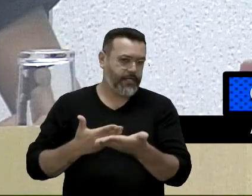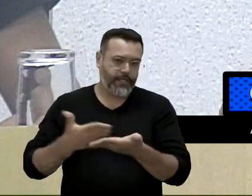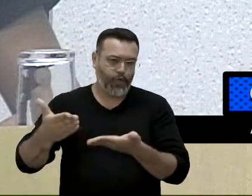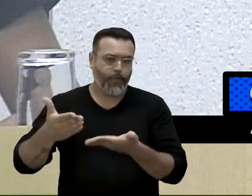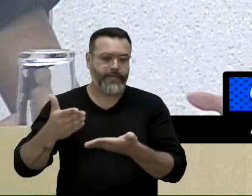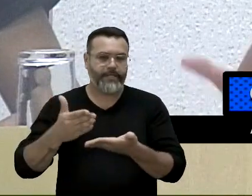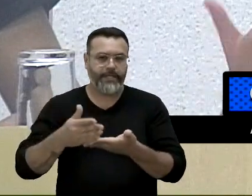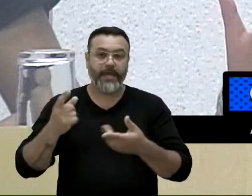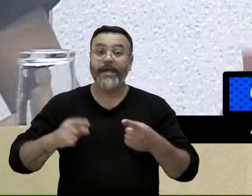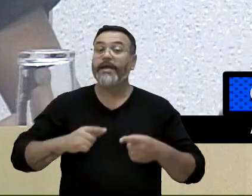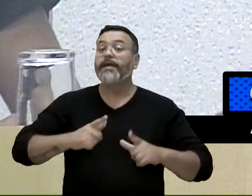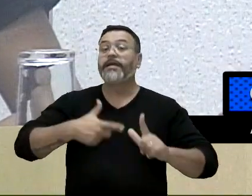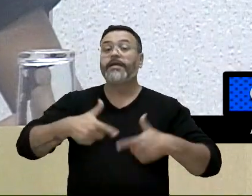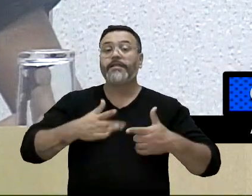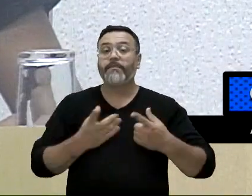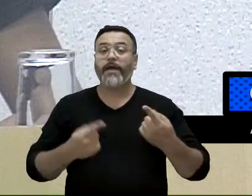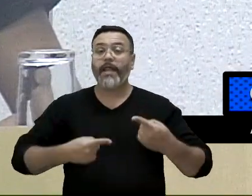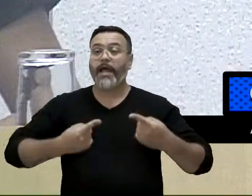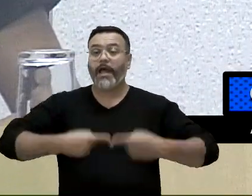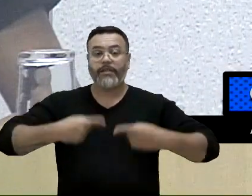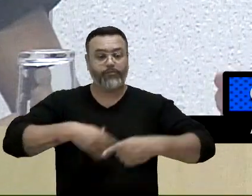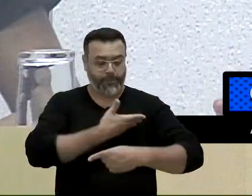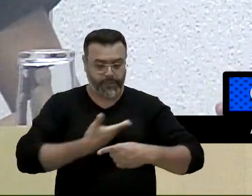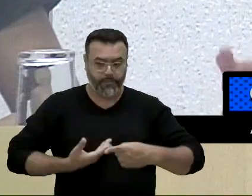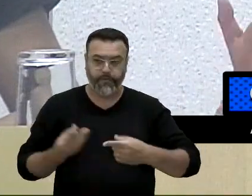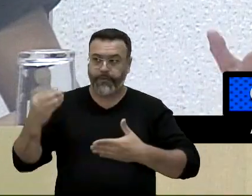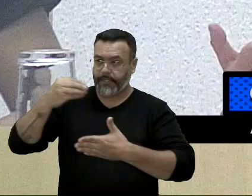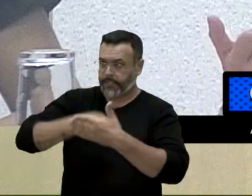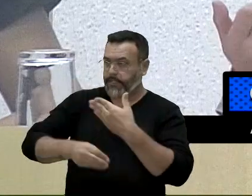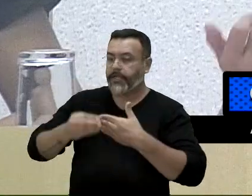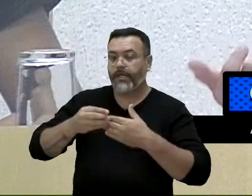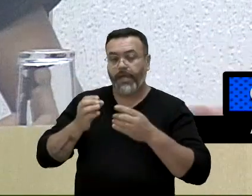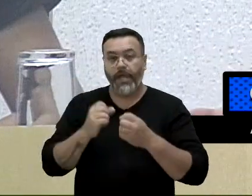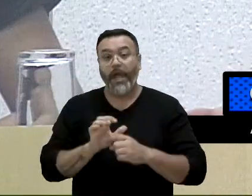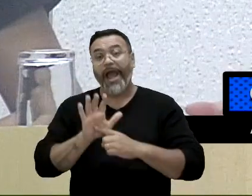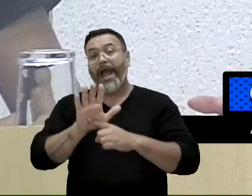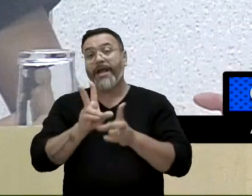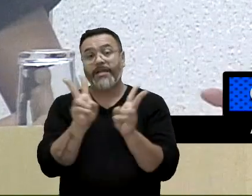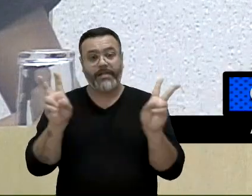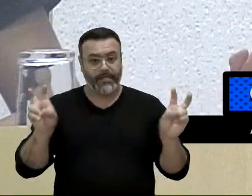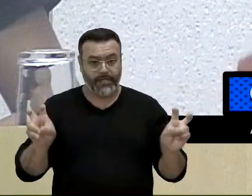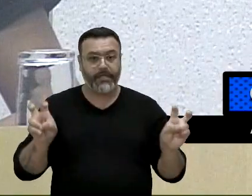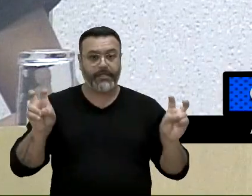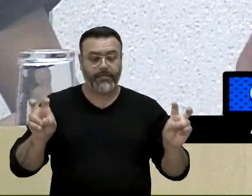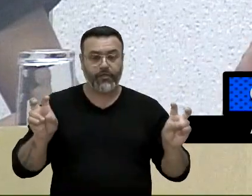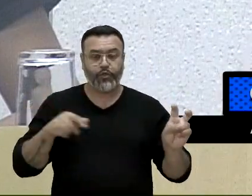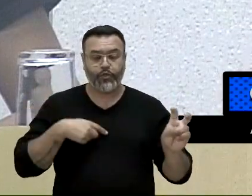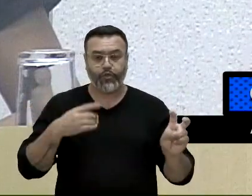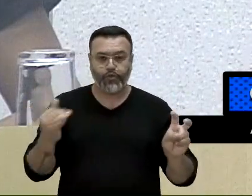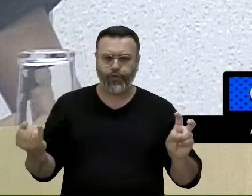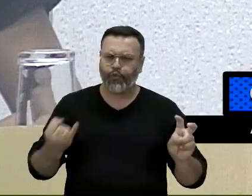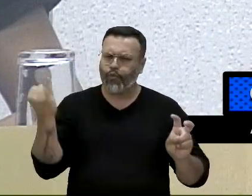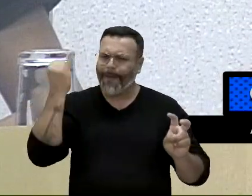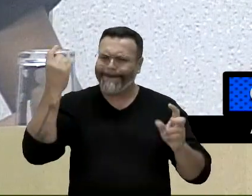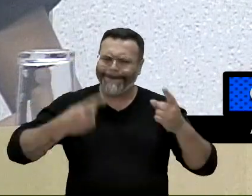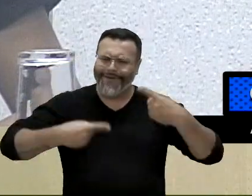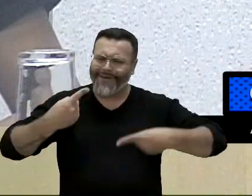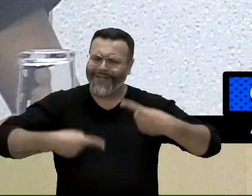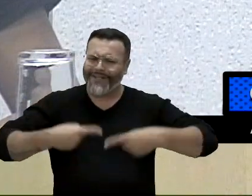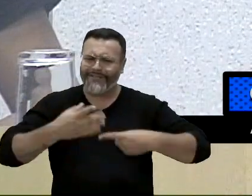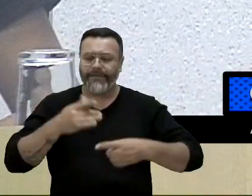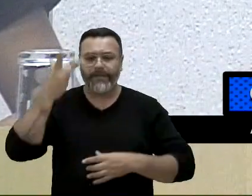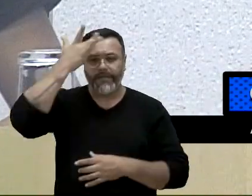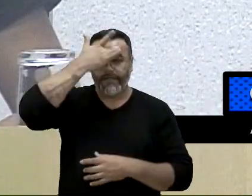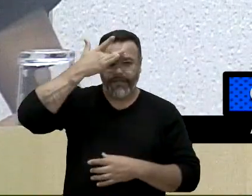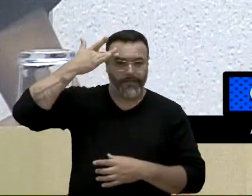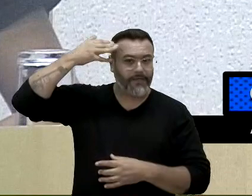políticas públicas. Nós trouxemos essa audiência hoje para debater a importância dessa campanha e a importância da saúde mental